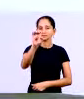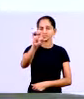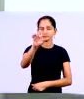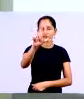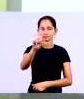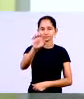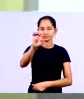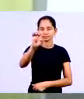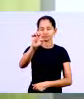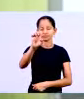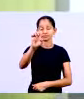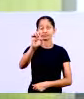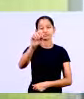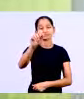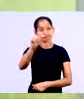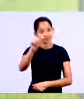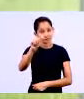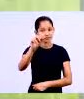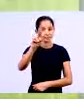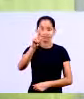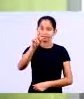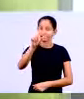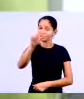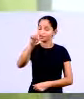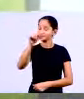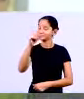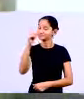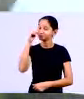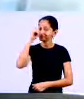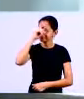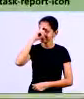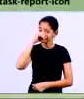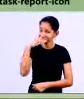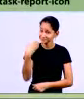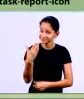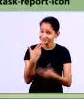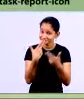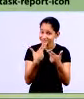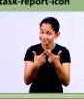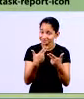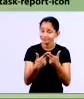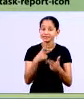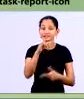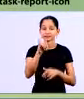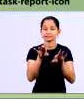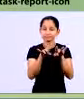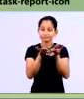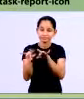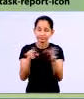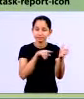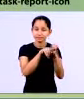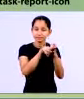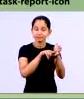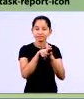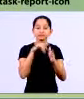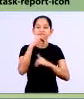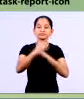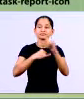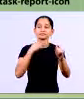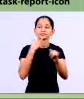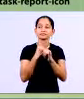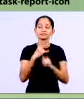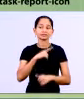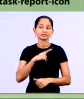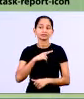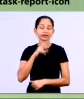separado, Eita, né? gente, esse trem aí tá dando Vocês, se vocês digitarem lá no Google, vocês vão ver teleaula, assim,